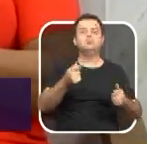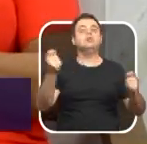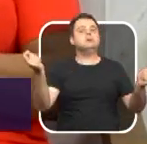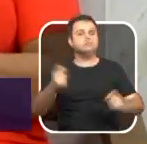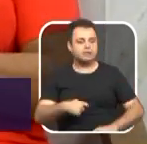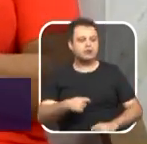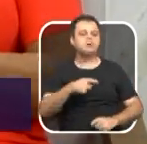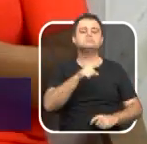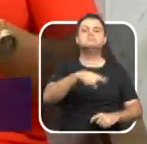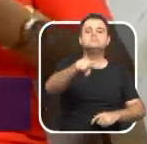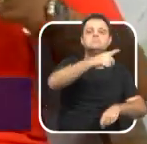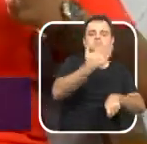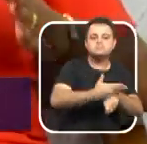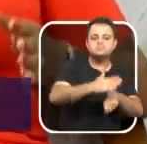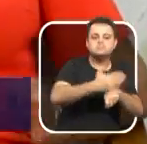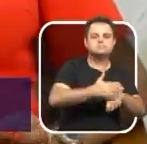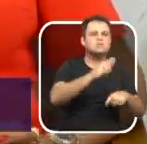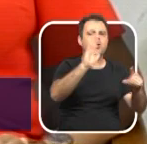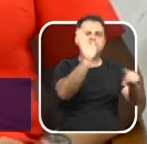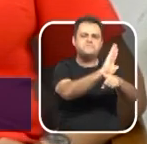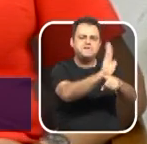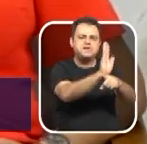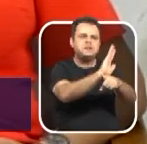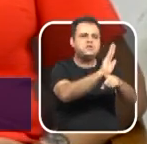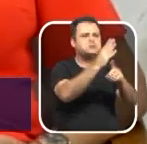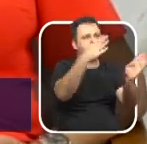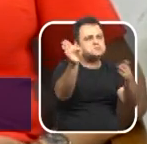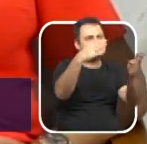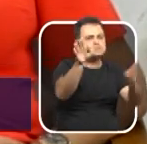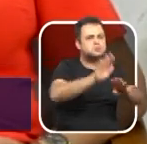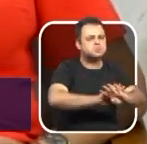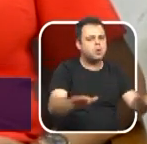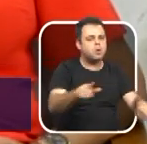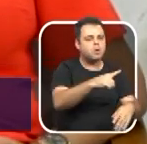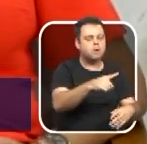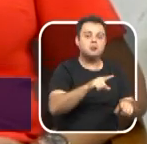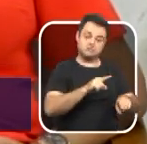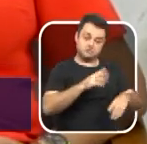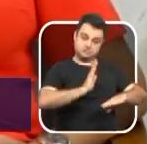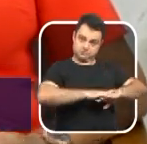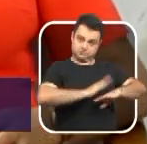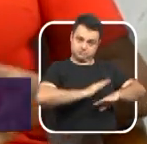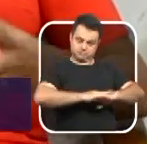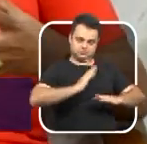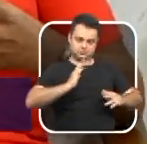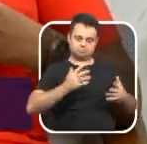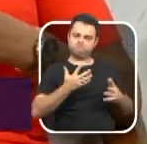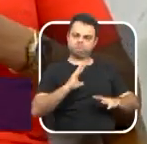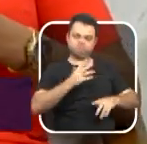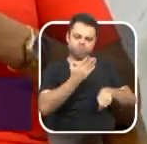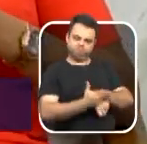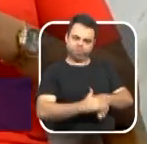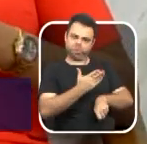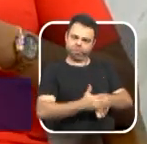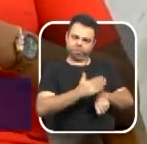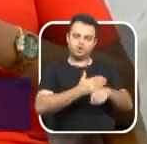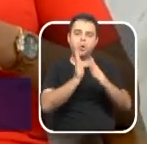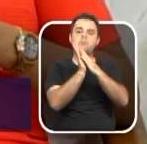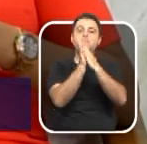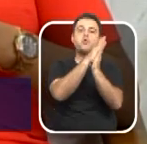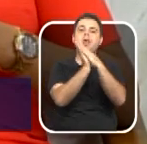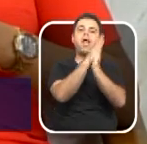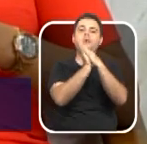que os técnicos estiver, os bonecos estarão disponíveis para que os grupos de gestantes tenham a